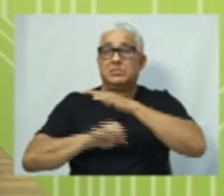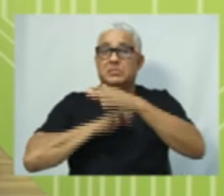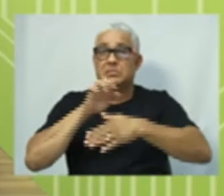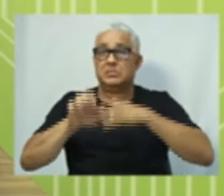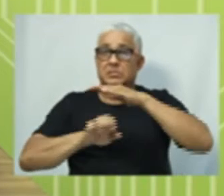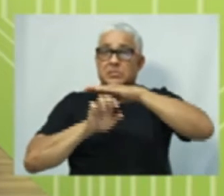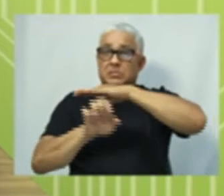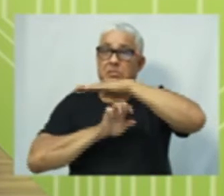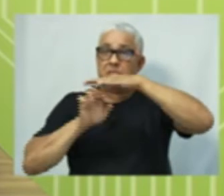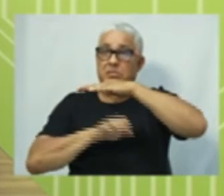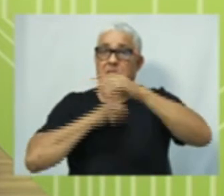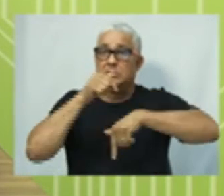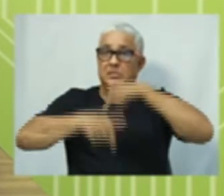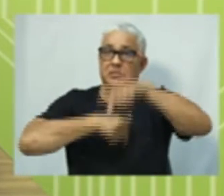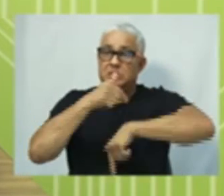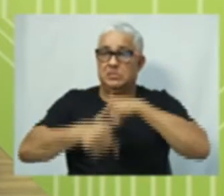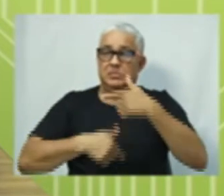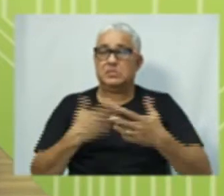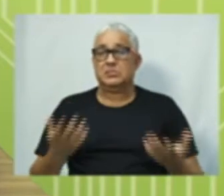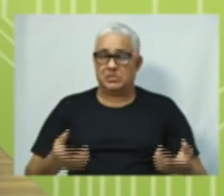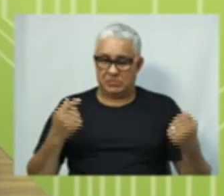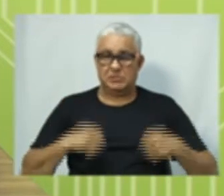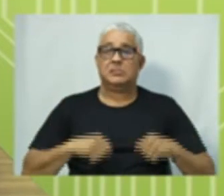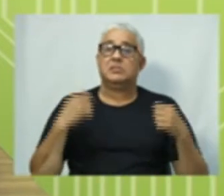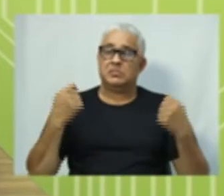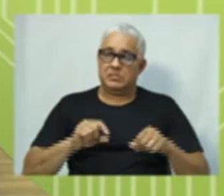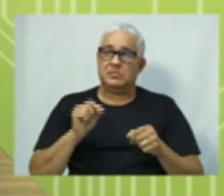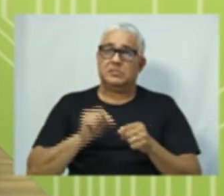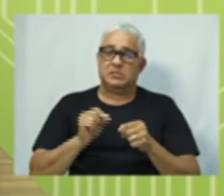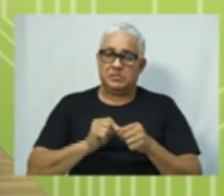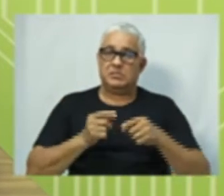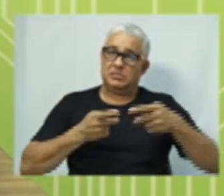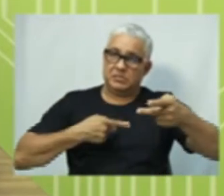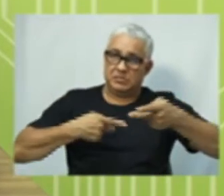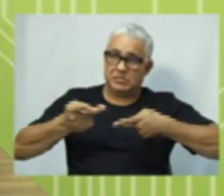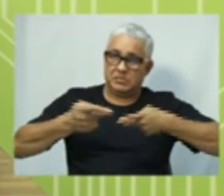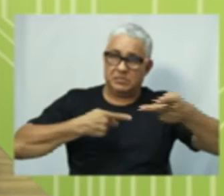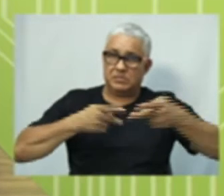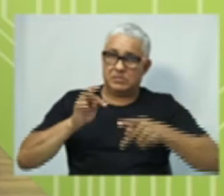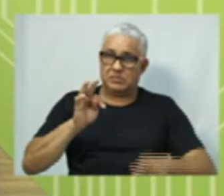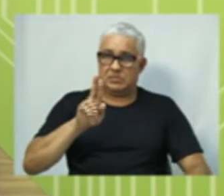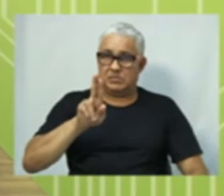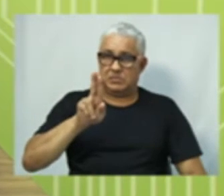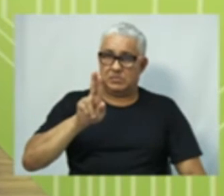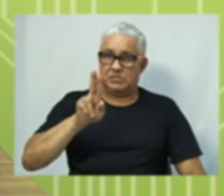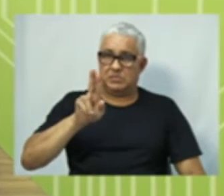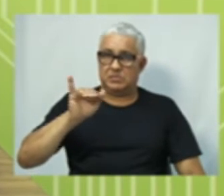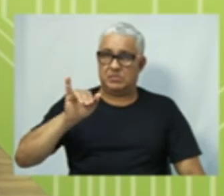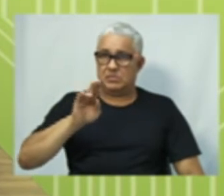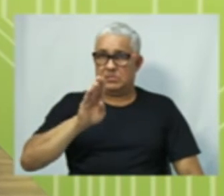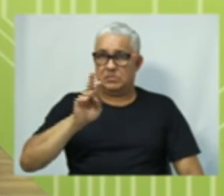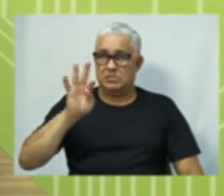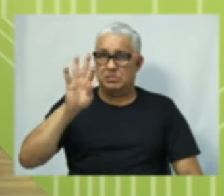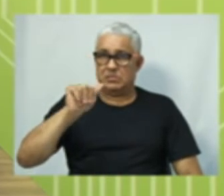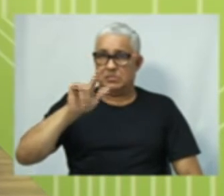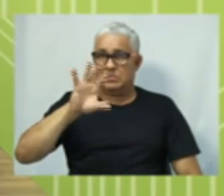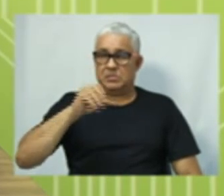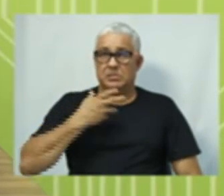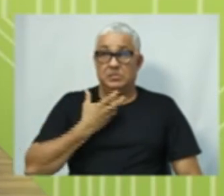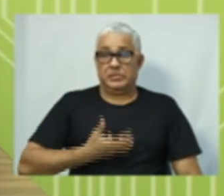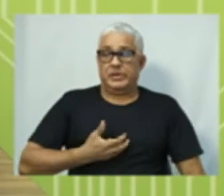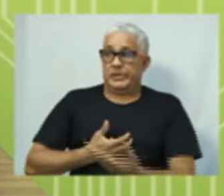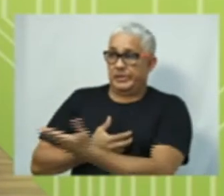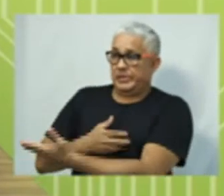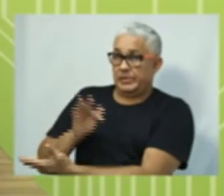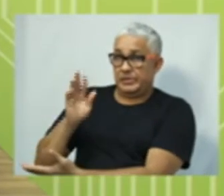exerce. Portanto, tem que ser realizado o planejamento tributário. Ufa, cansei. Professora